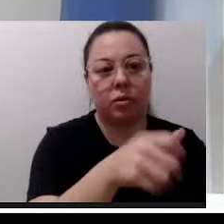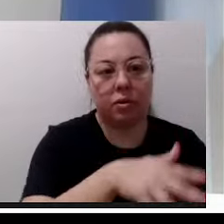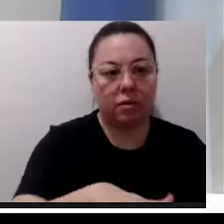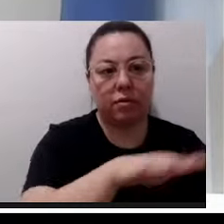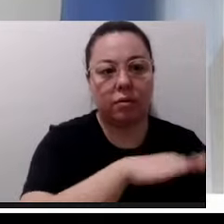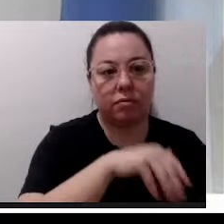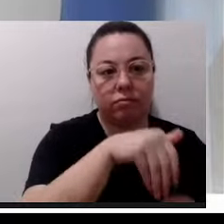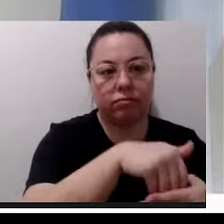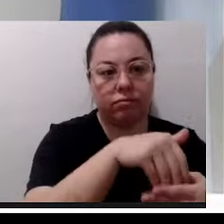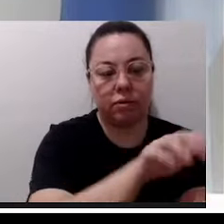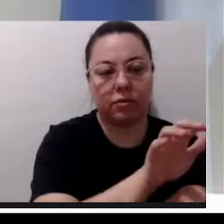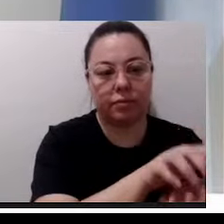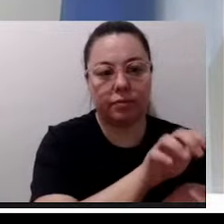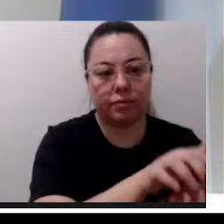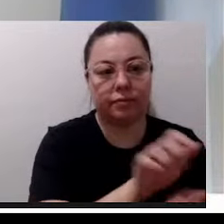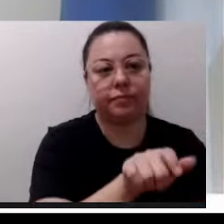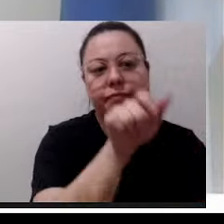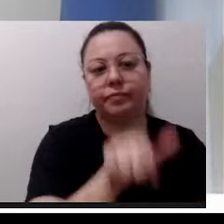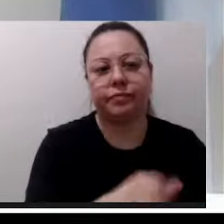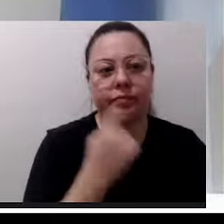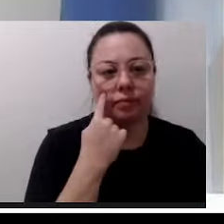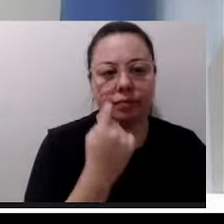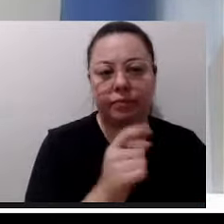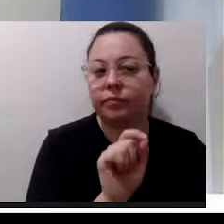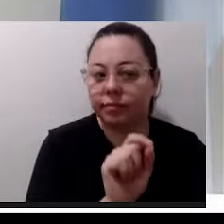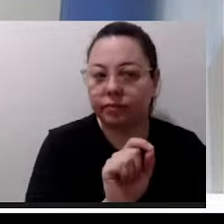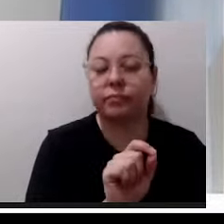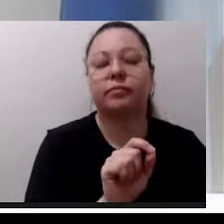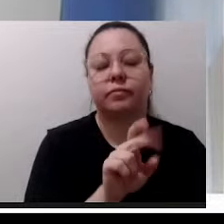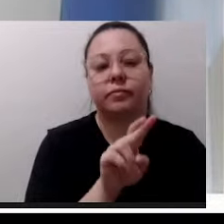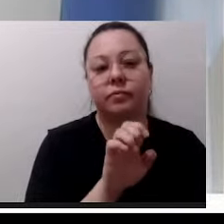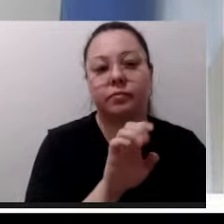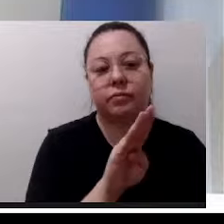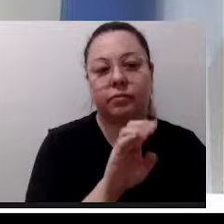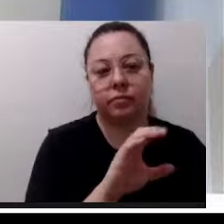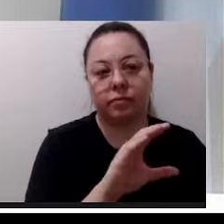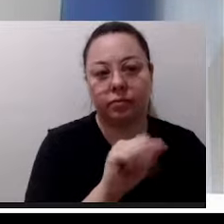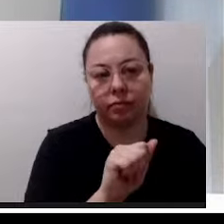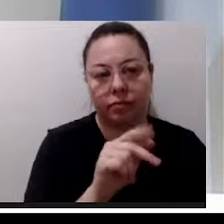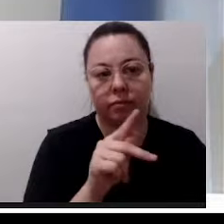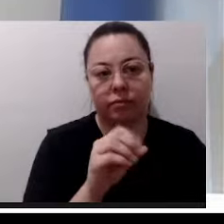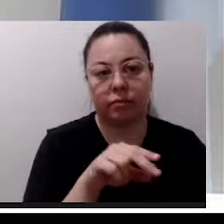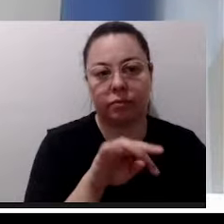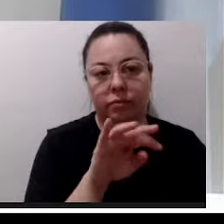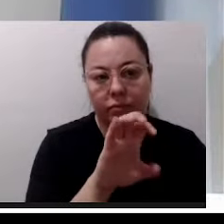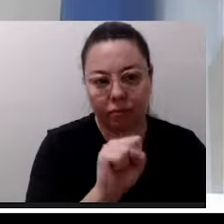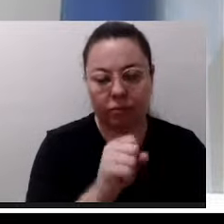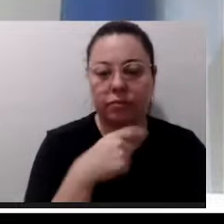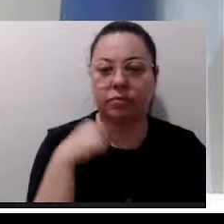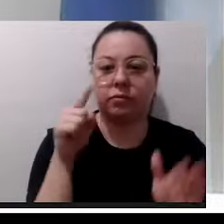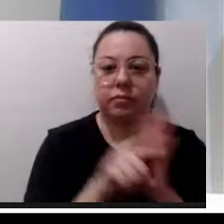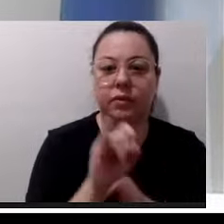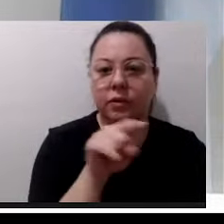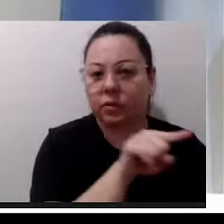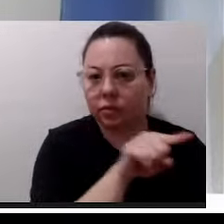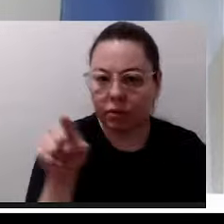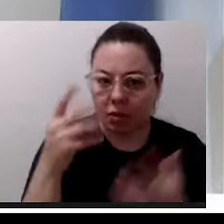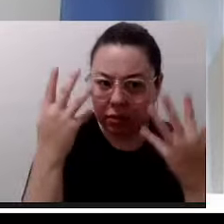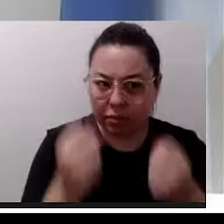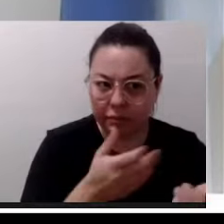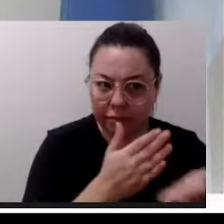Recife. Interessado, Rebeca Pontes Claus. Eu indago se todos estão de acordo com o